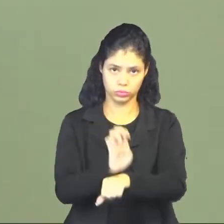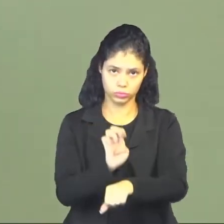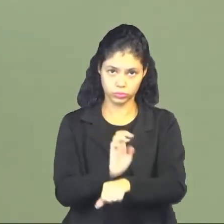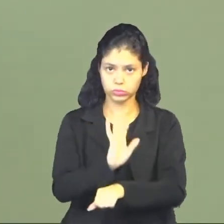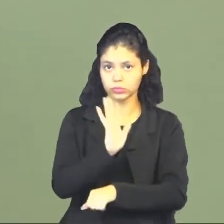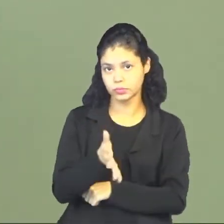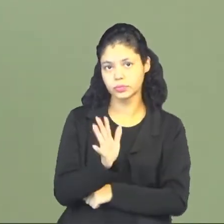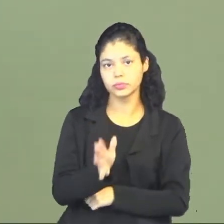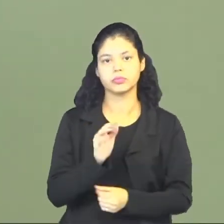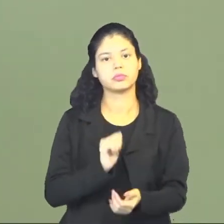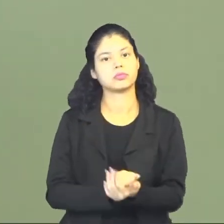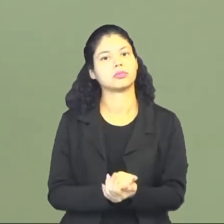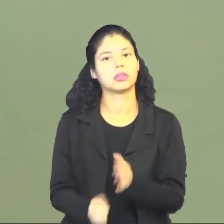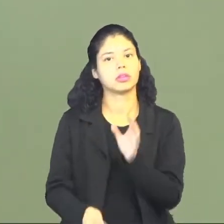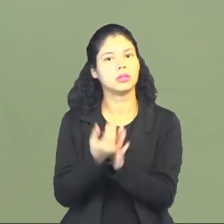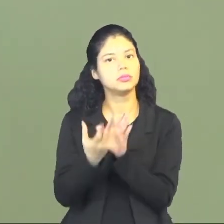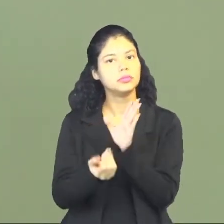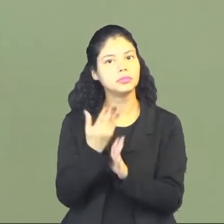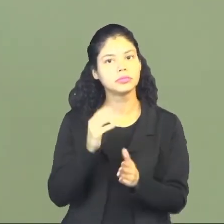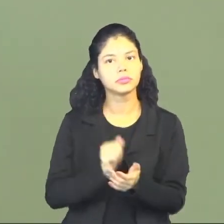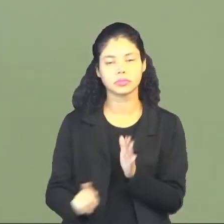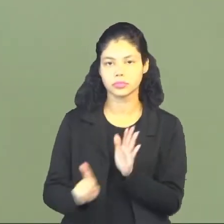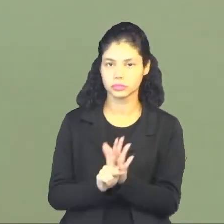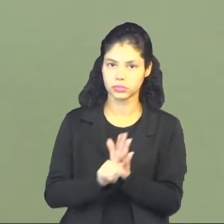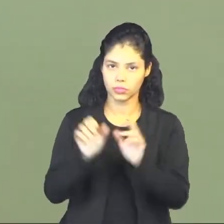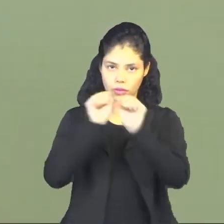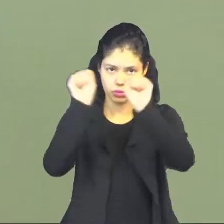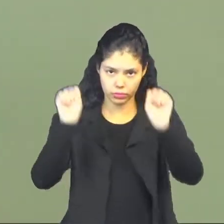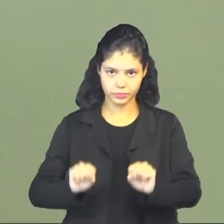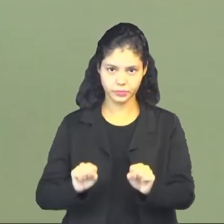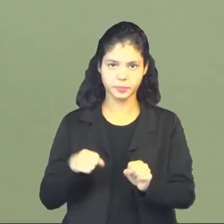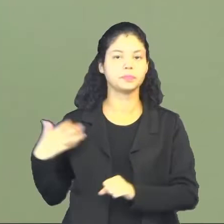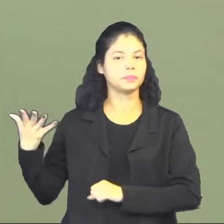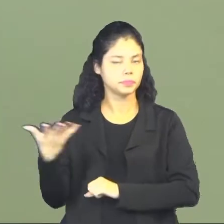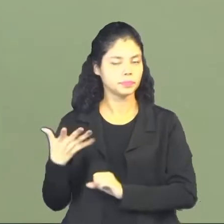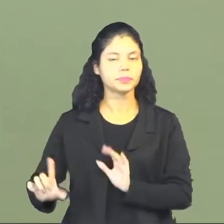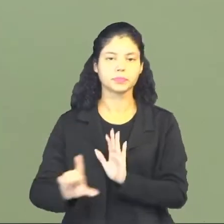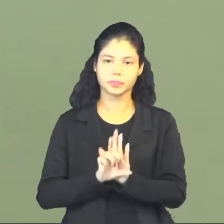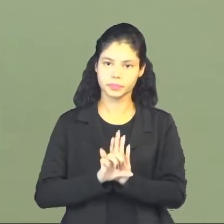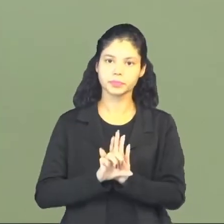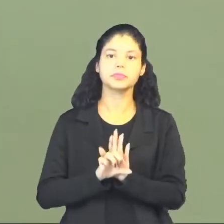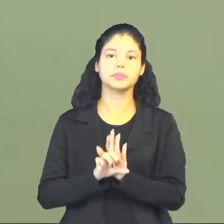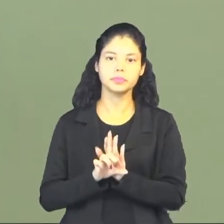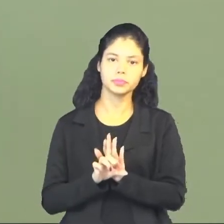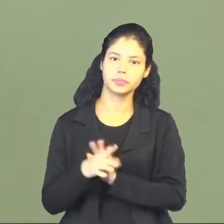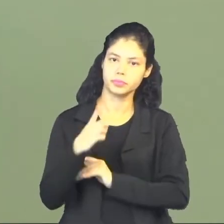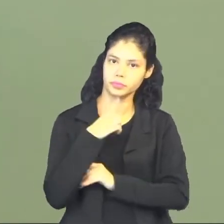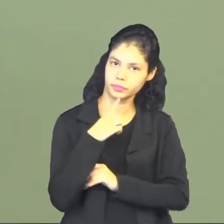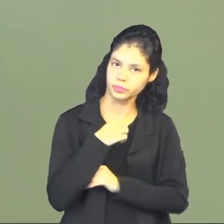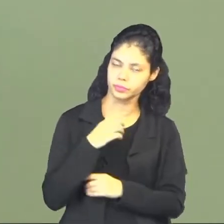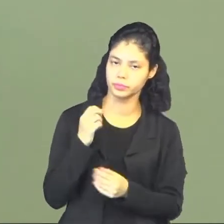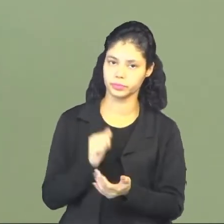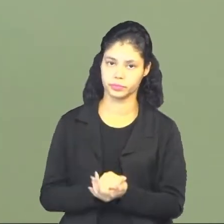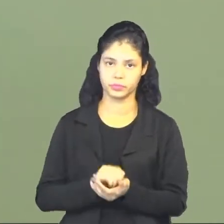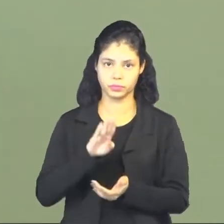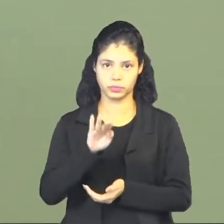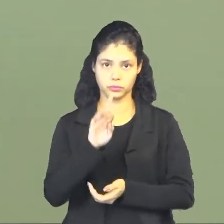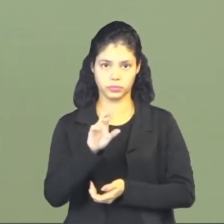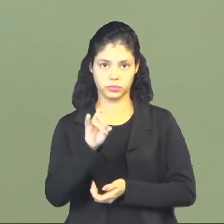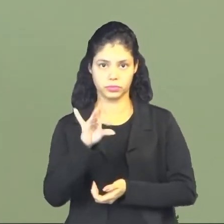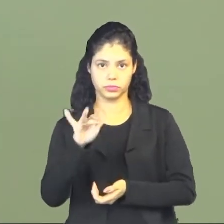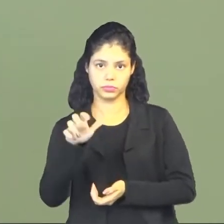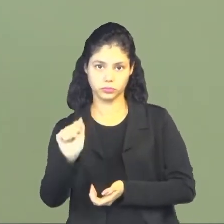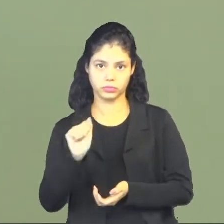vem criando esse próprio sistema, que é baseado em leis, que tem aí uma